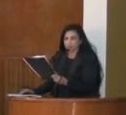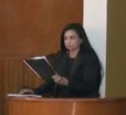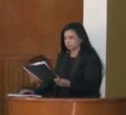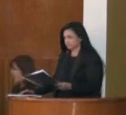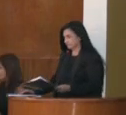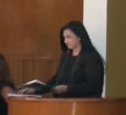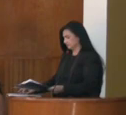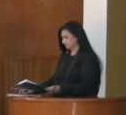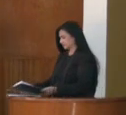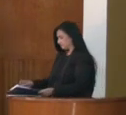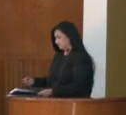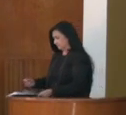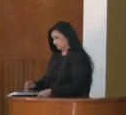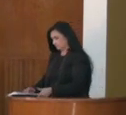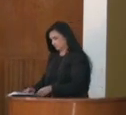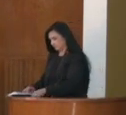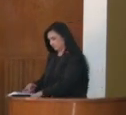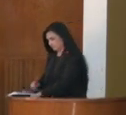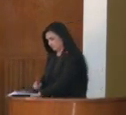Neto.